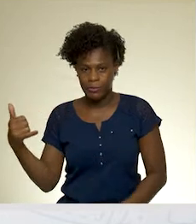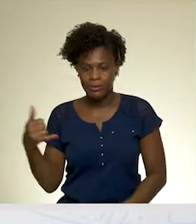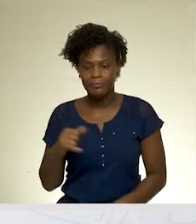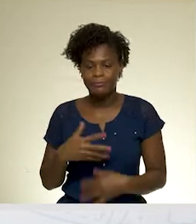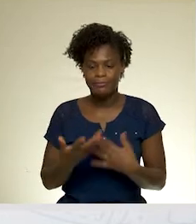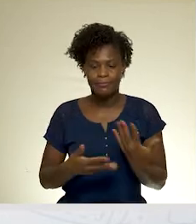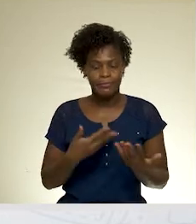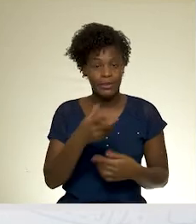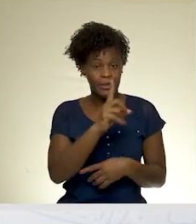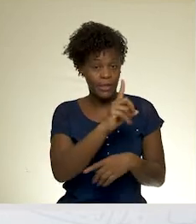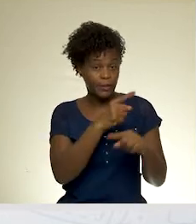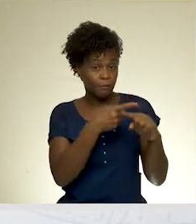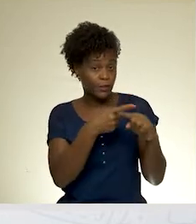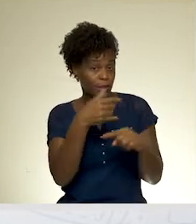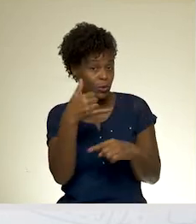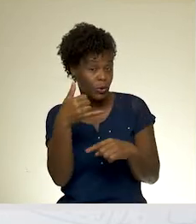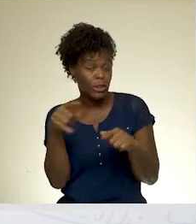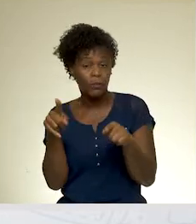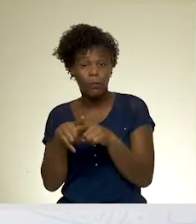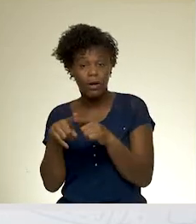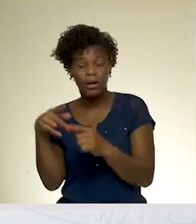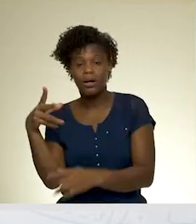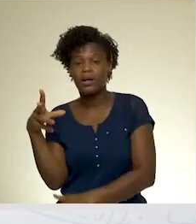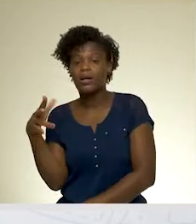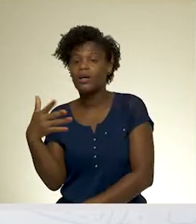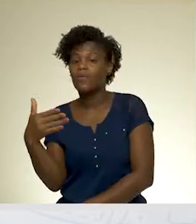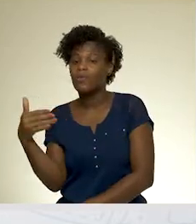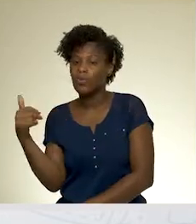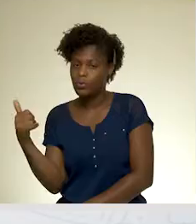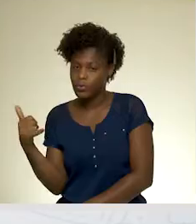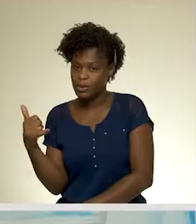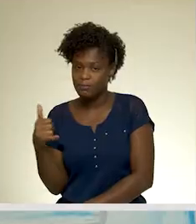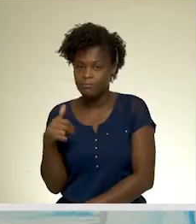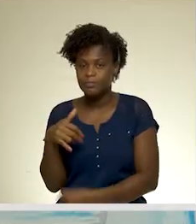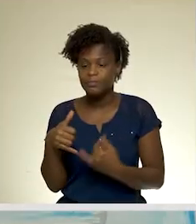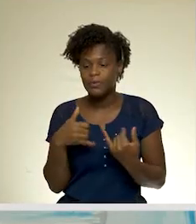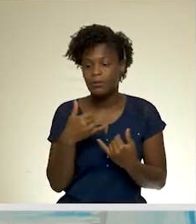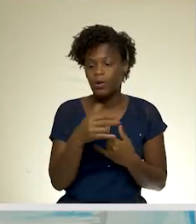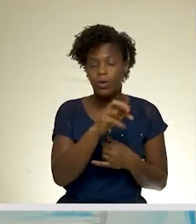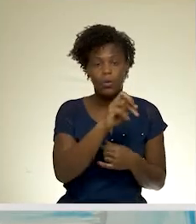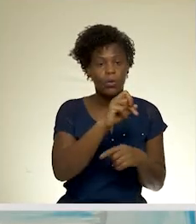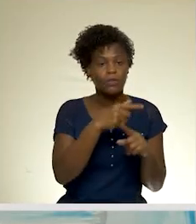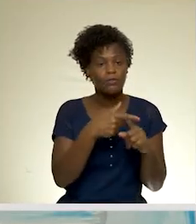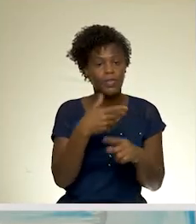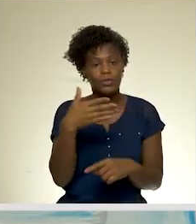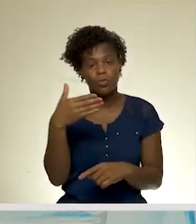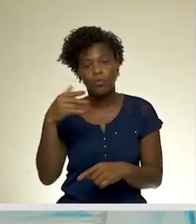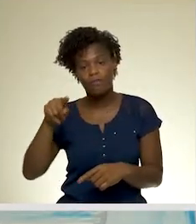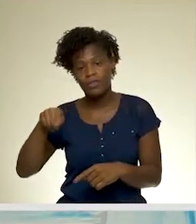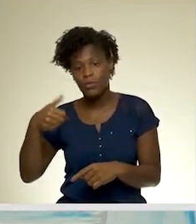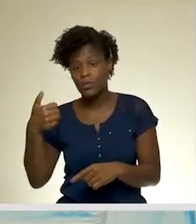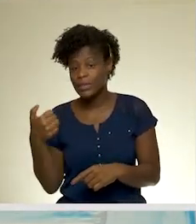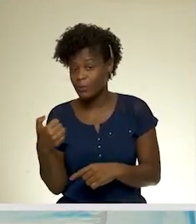12. 6 vezes 2 dá 12. 8 vezes